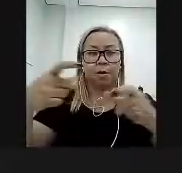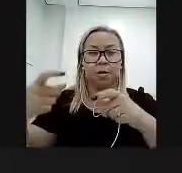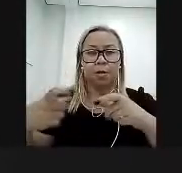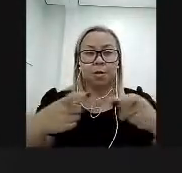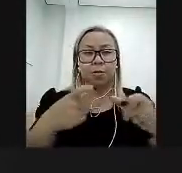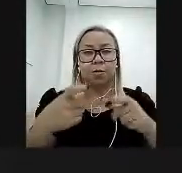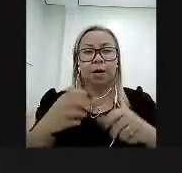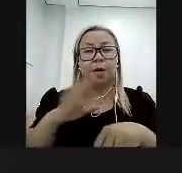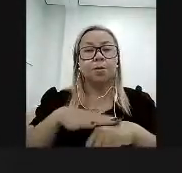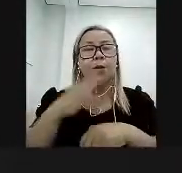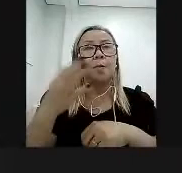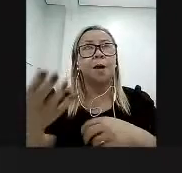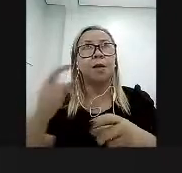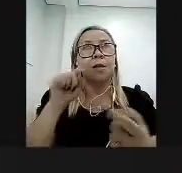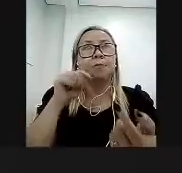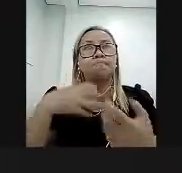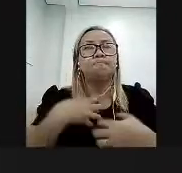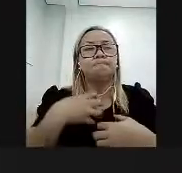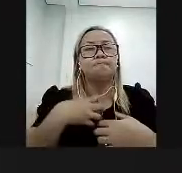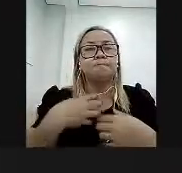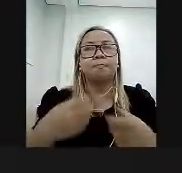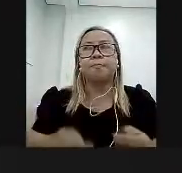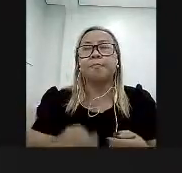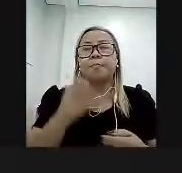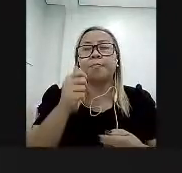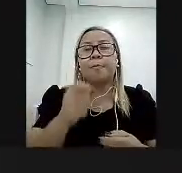mais nesse sentido. É quase